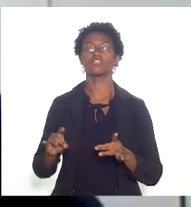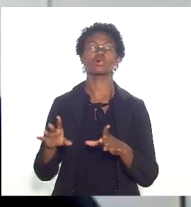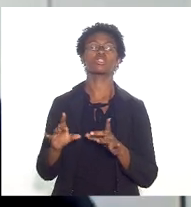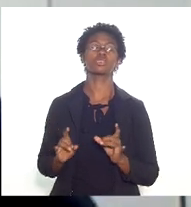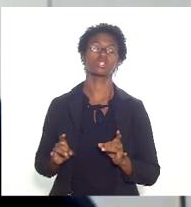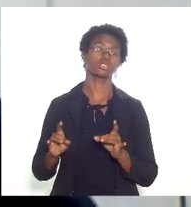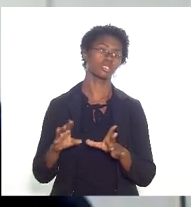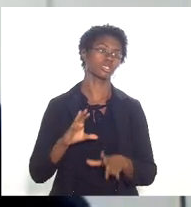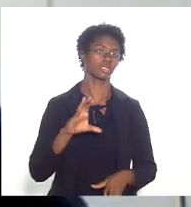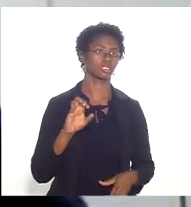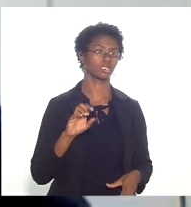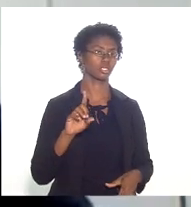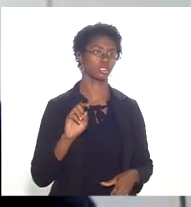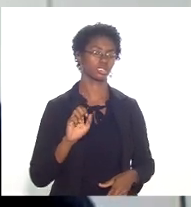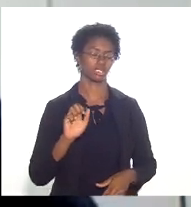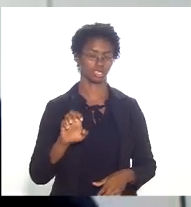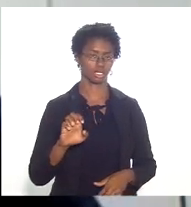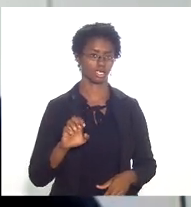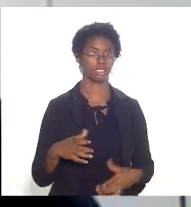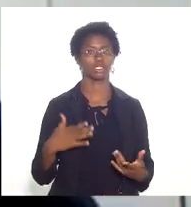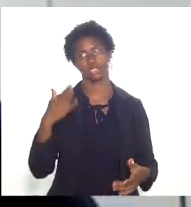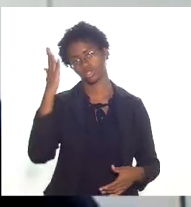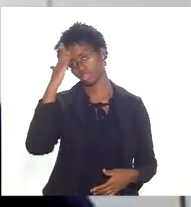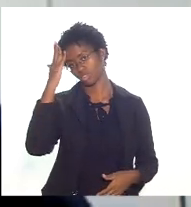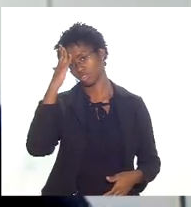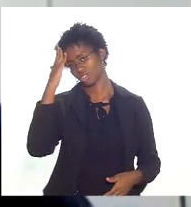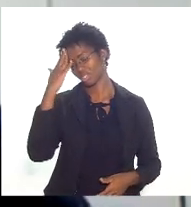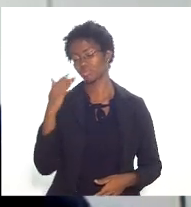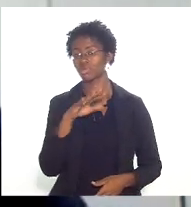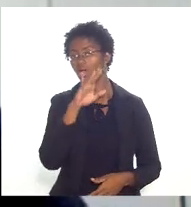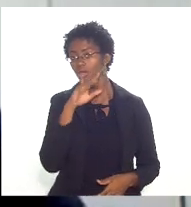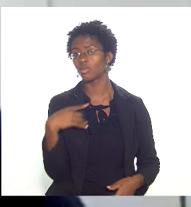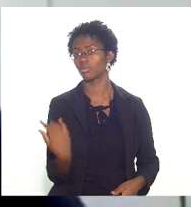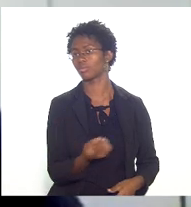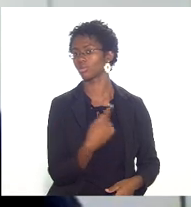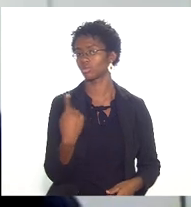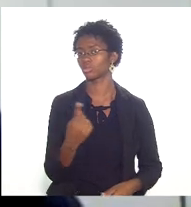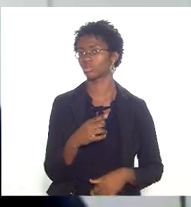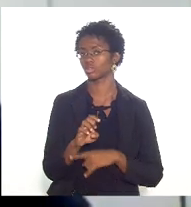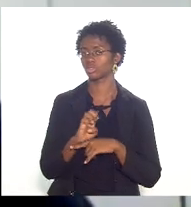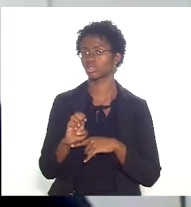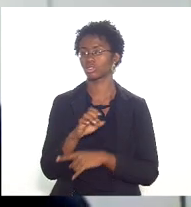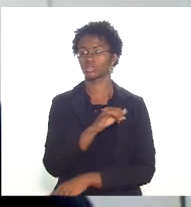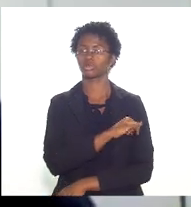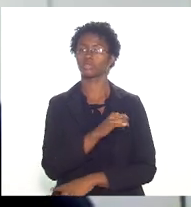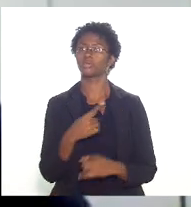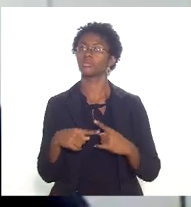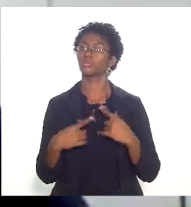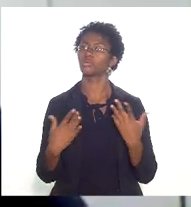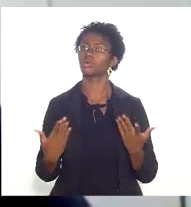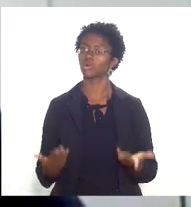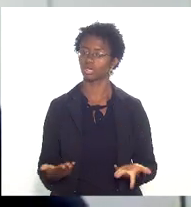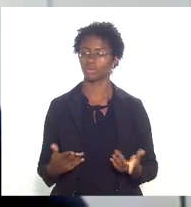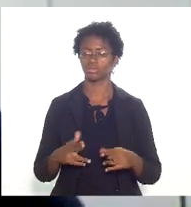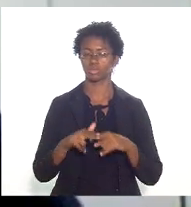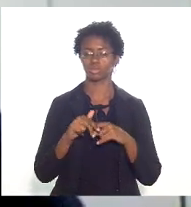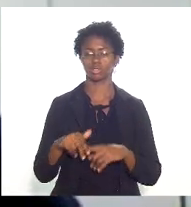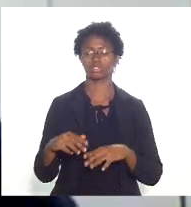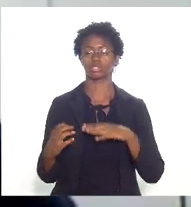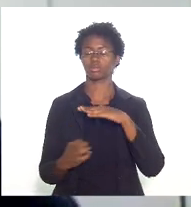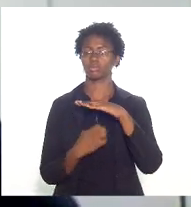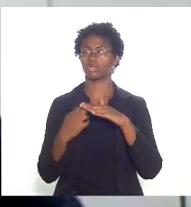que absolutamente é negativo o estado do Rio de Janeiro porque o que é uma Esse